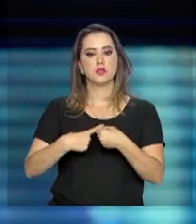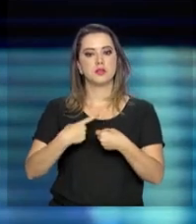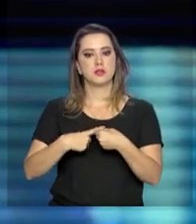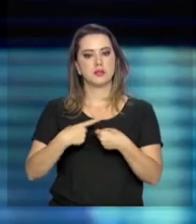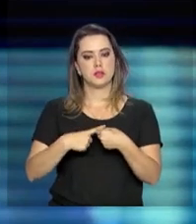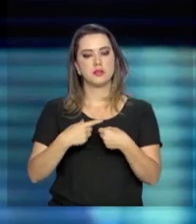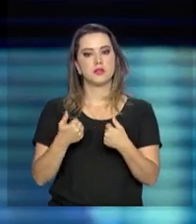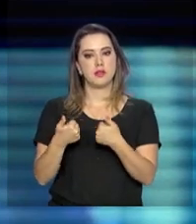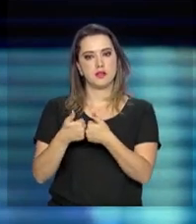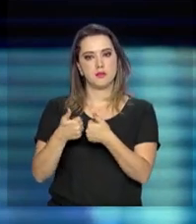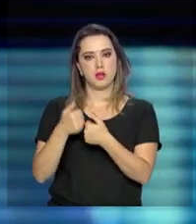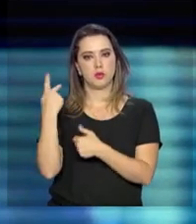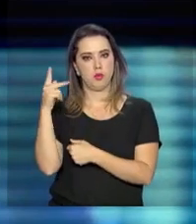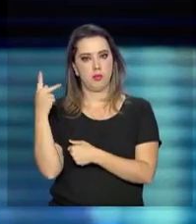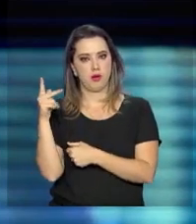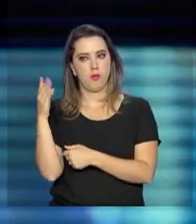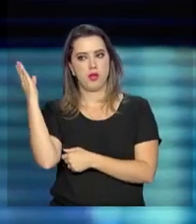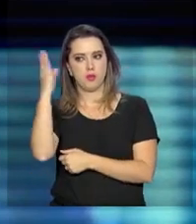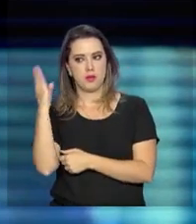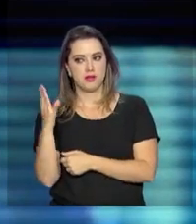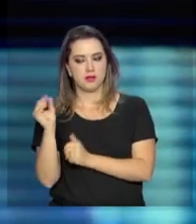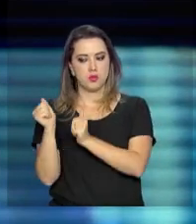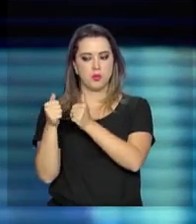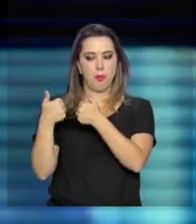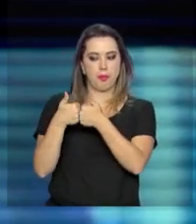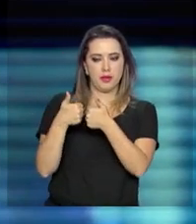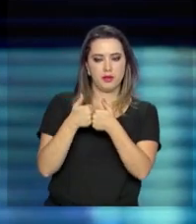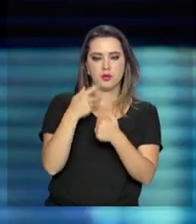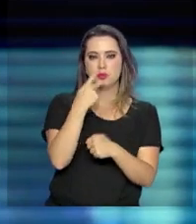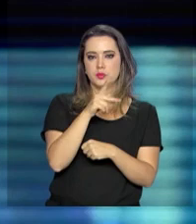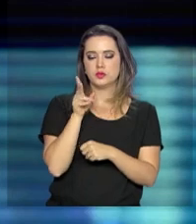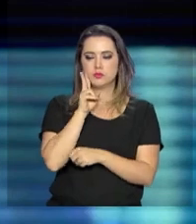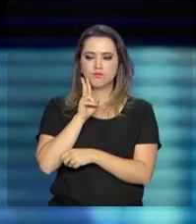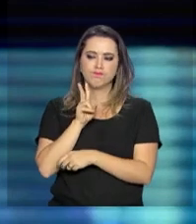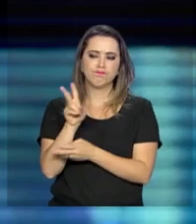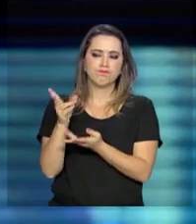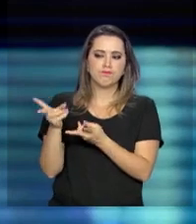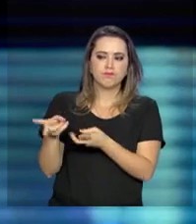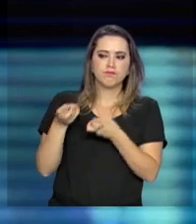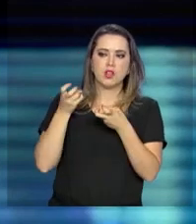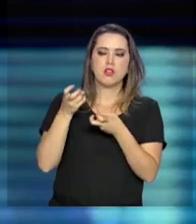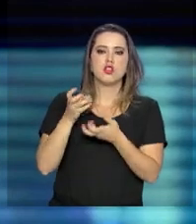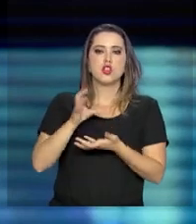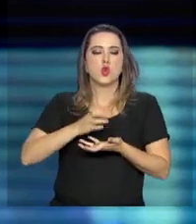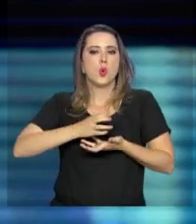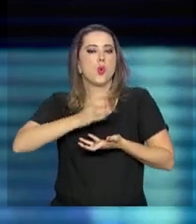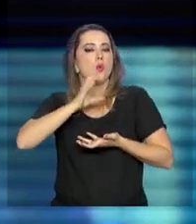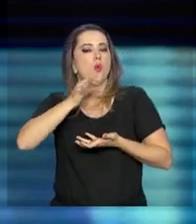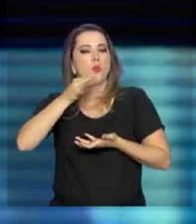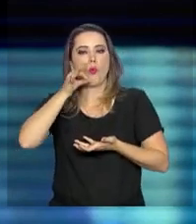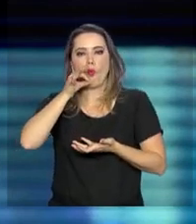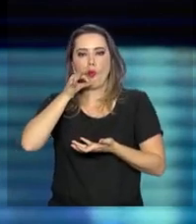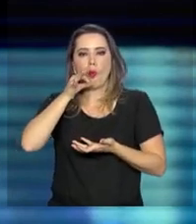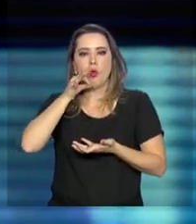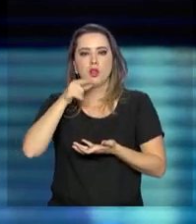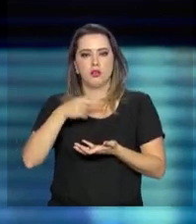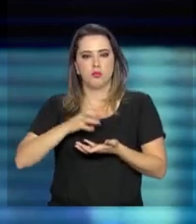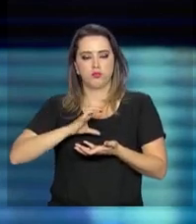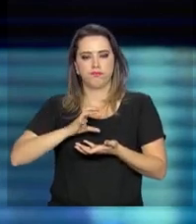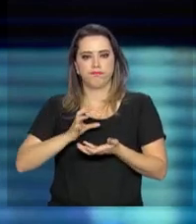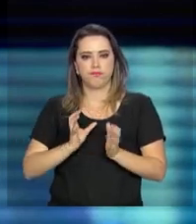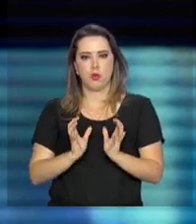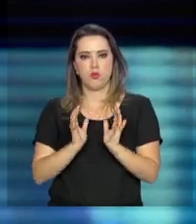nossos conteúdos muito dos costumes que estão aqui há arraigados por exemplo mate frio ter e como eu chamo